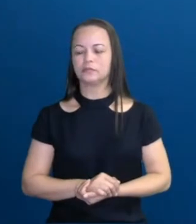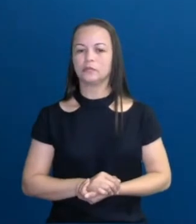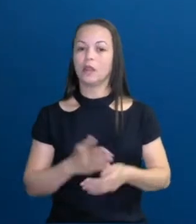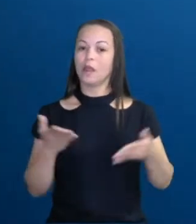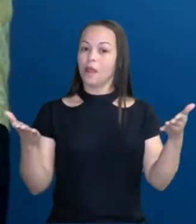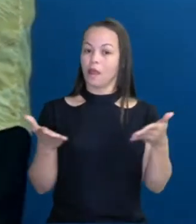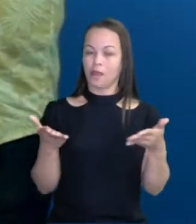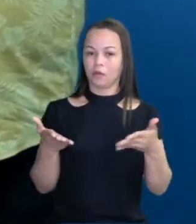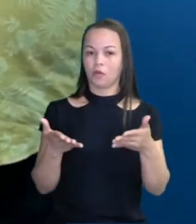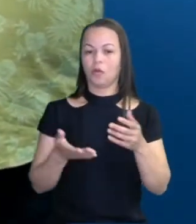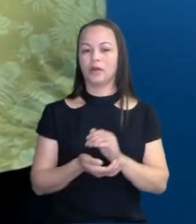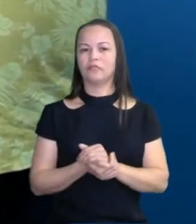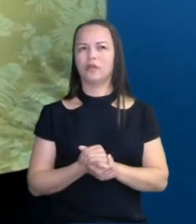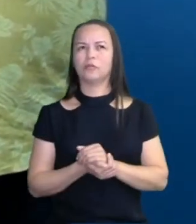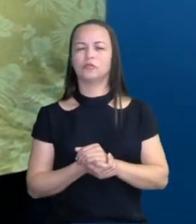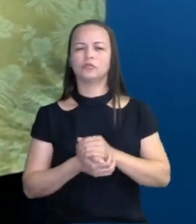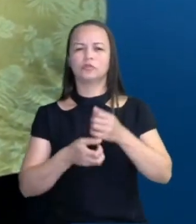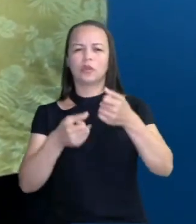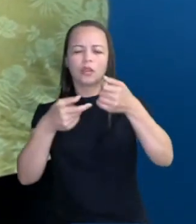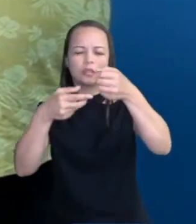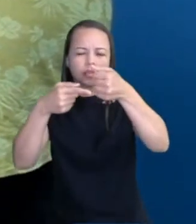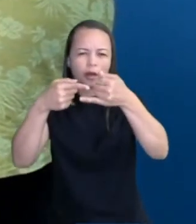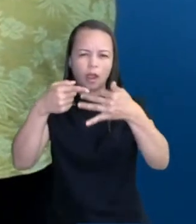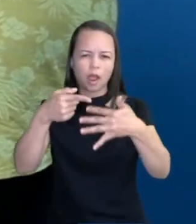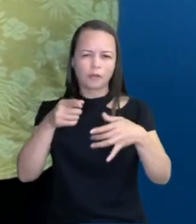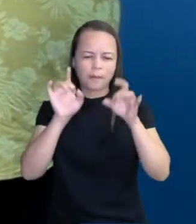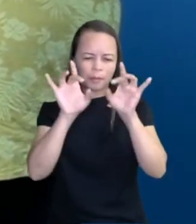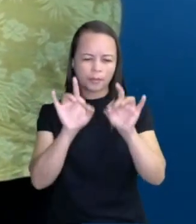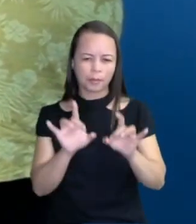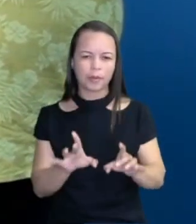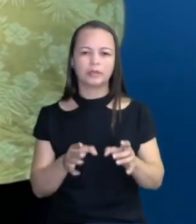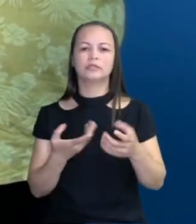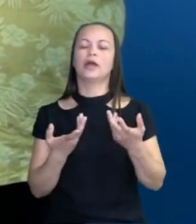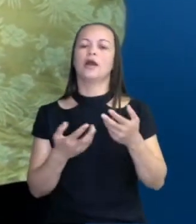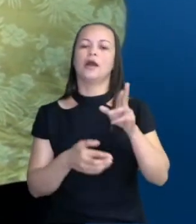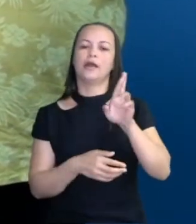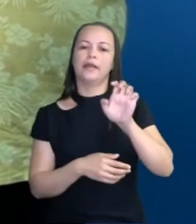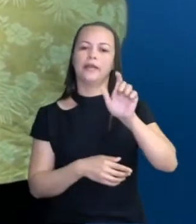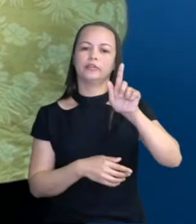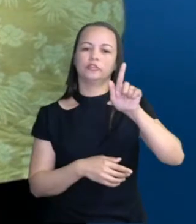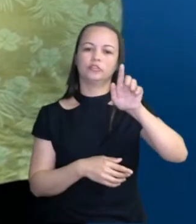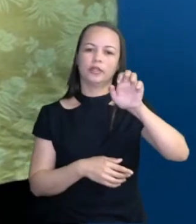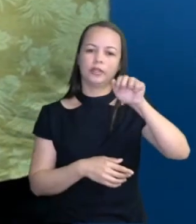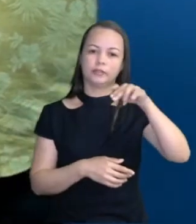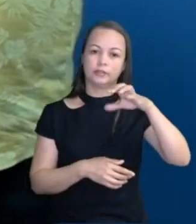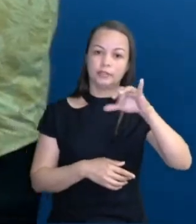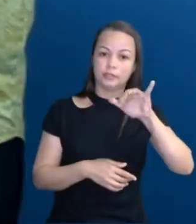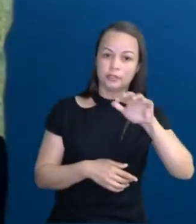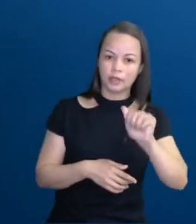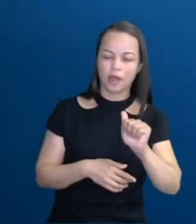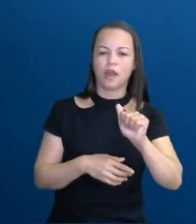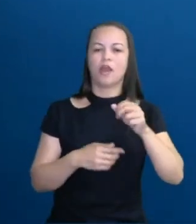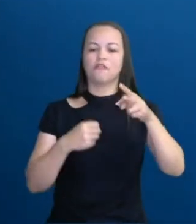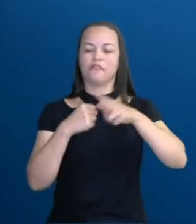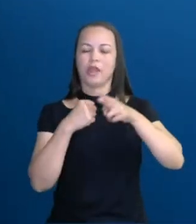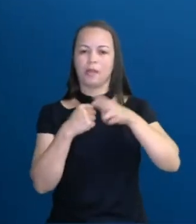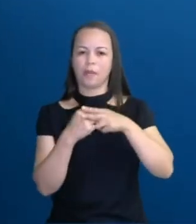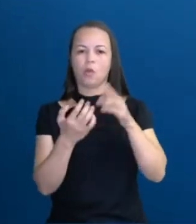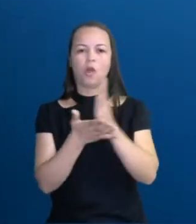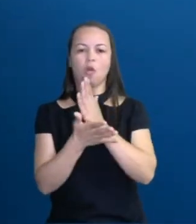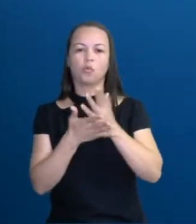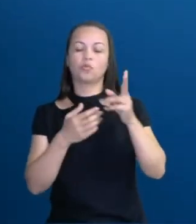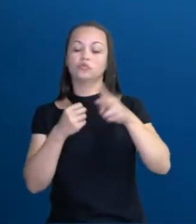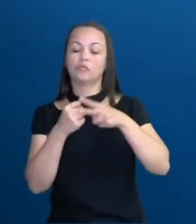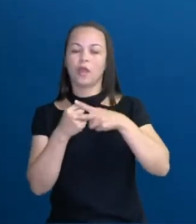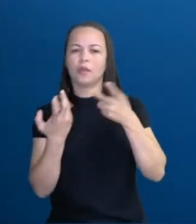e agora nós vamos tratar especificamente da regência verbal de alguns verbos Vamos estudar apenas alguns